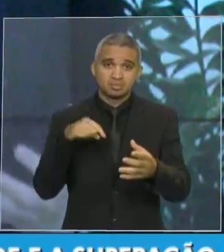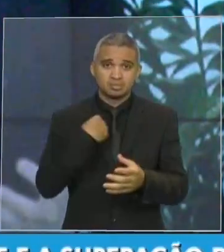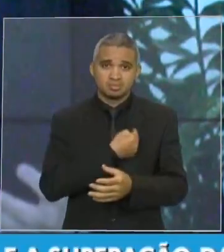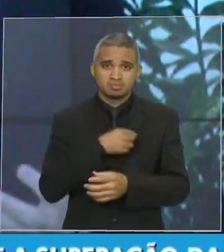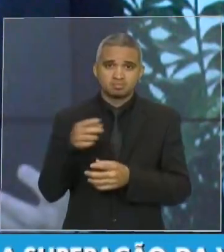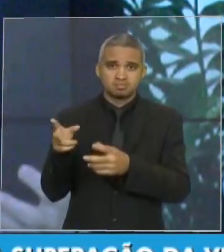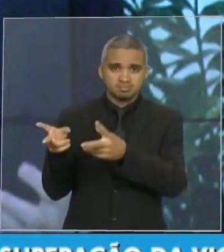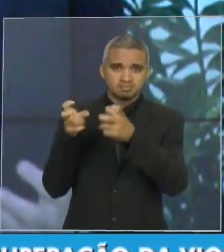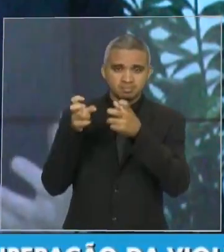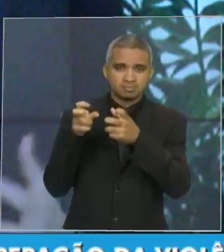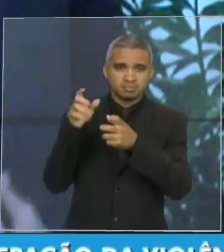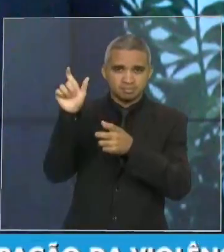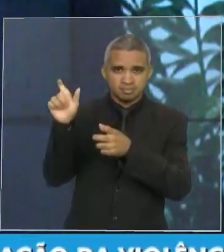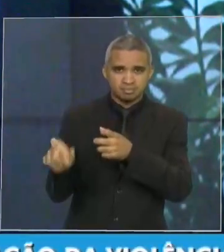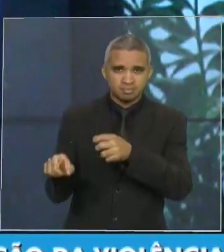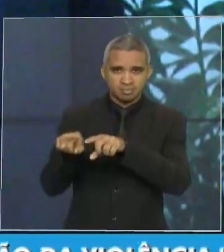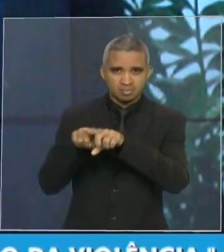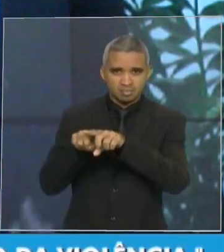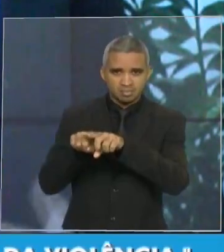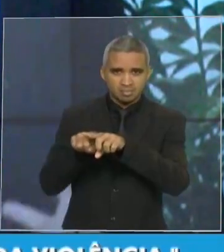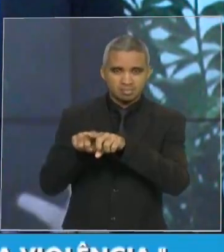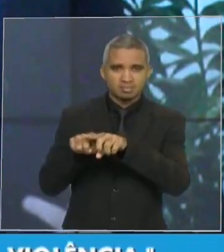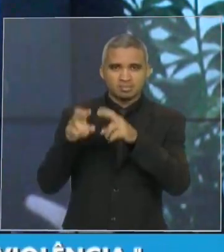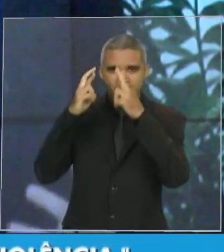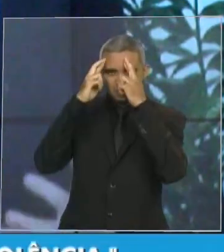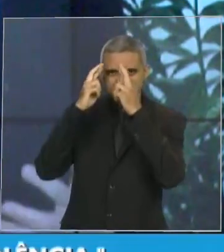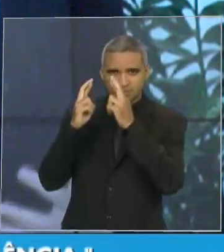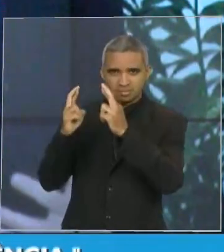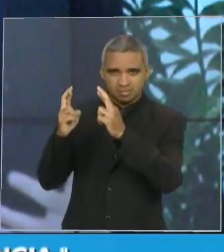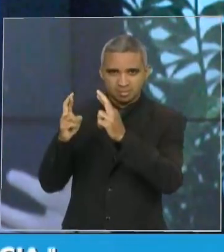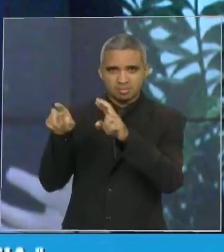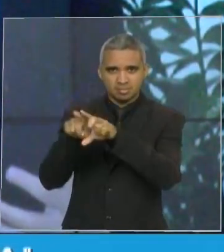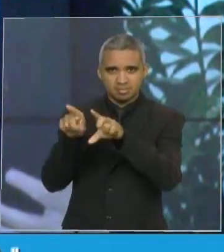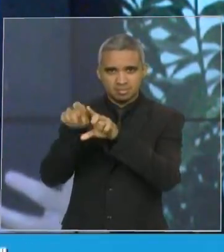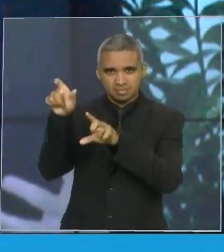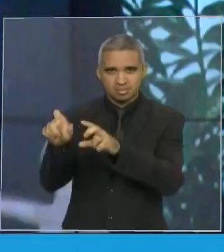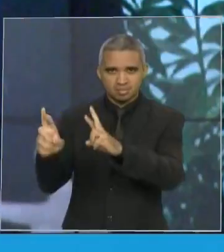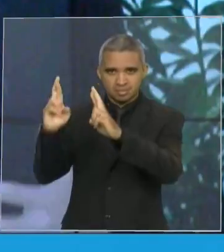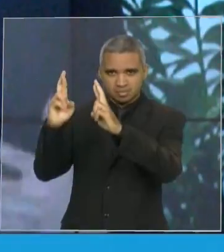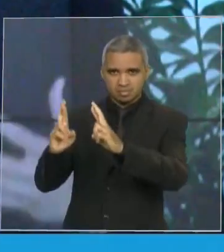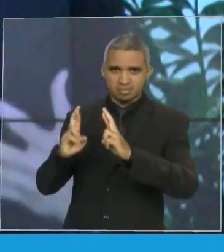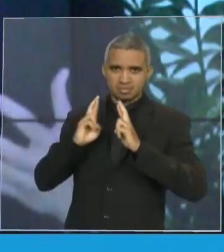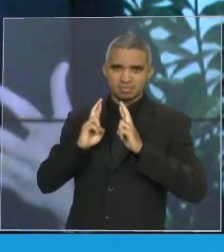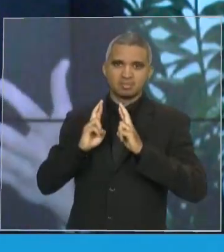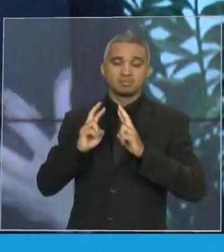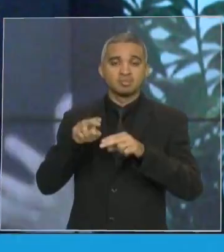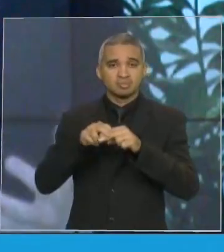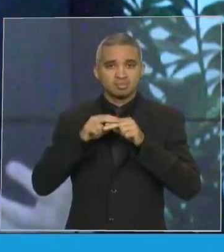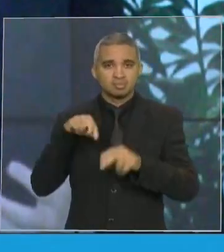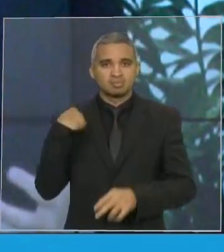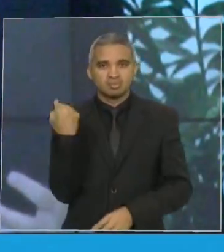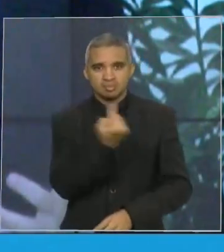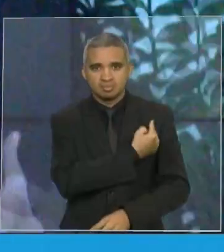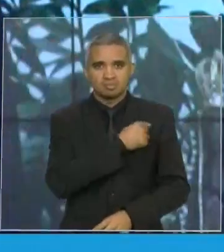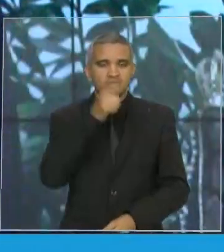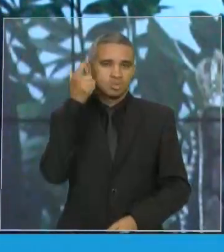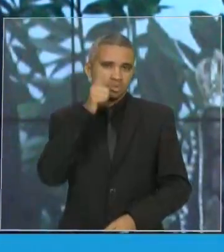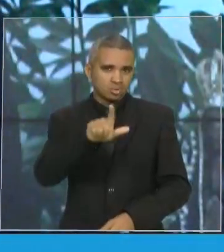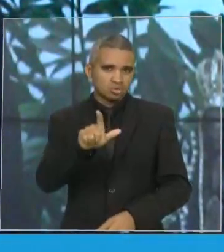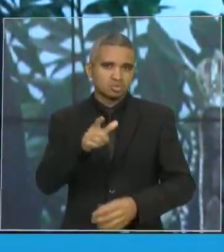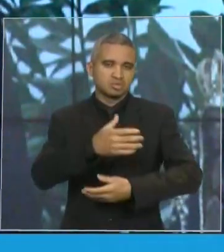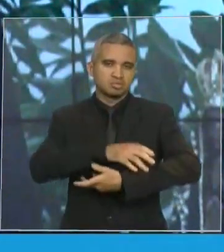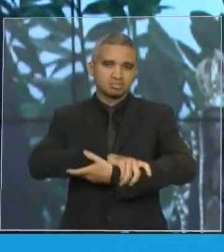respeitaremos a dignidade da outra pessoa. Sendo irmão e irmã, nós construiremos a fraternidade.